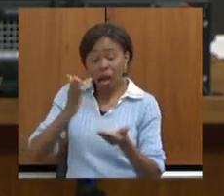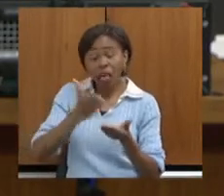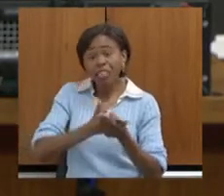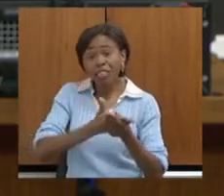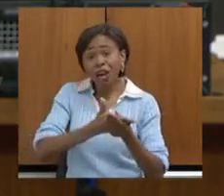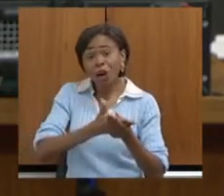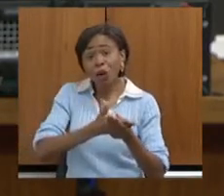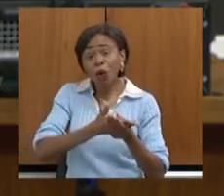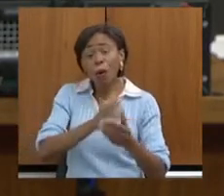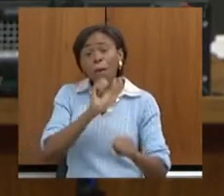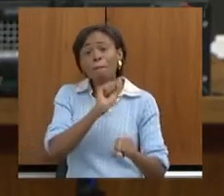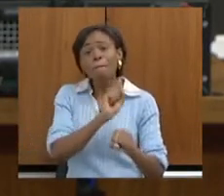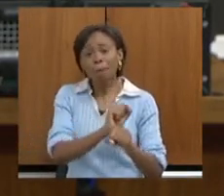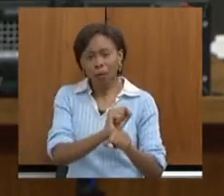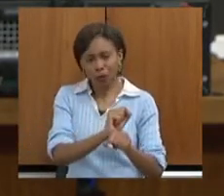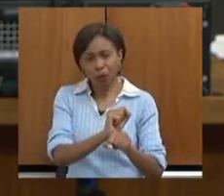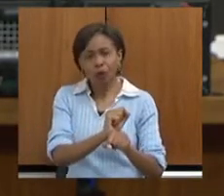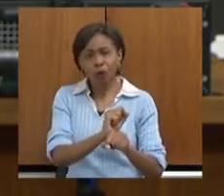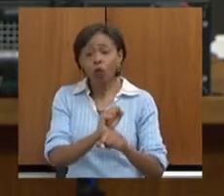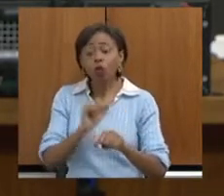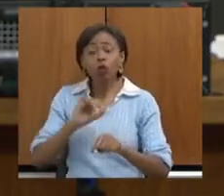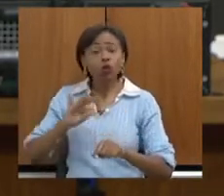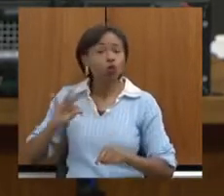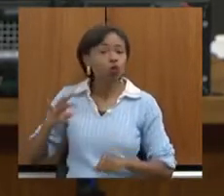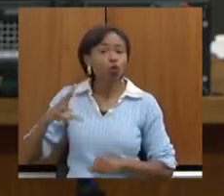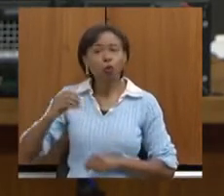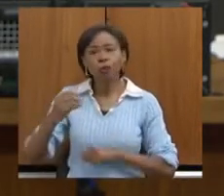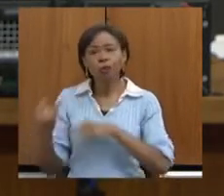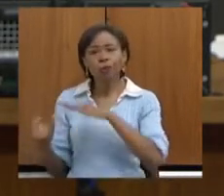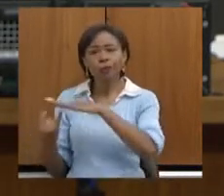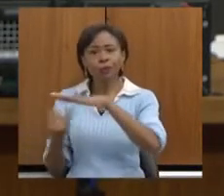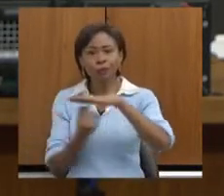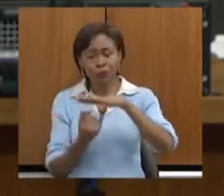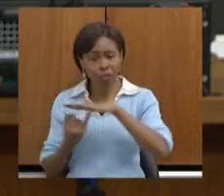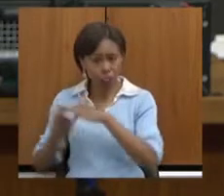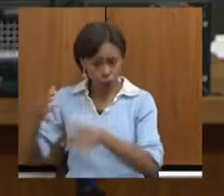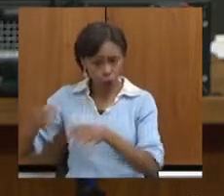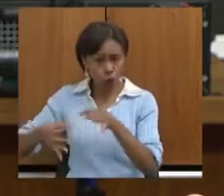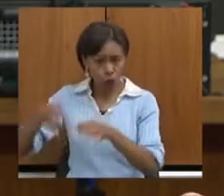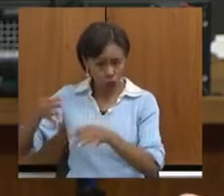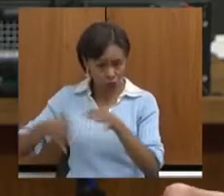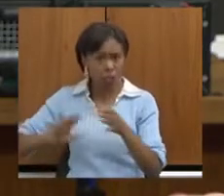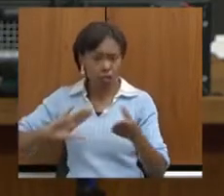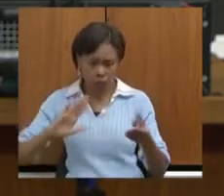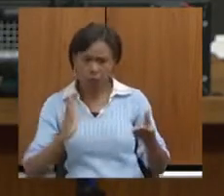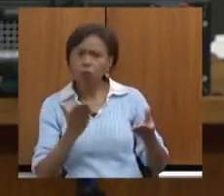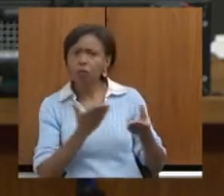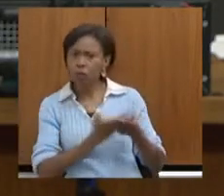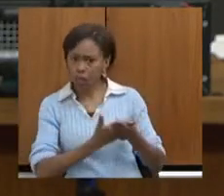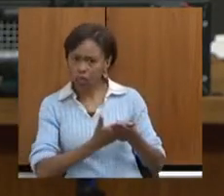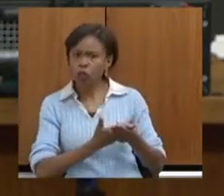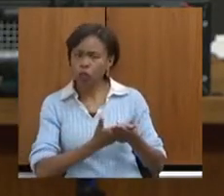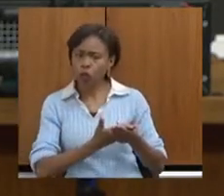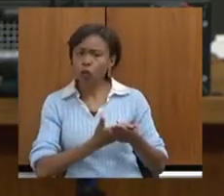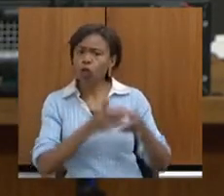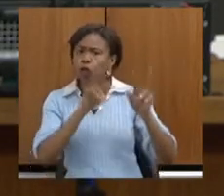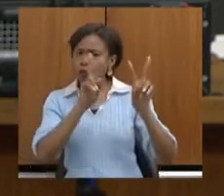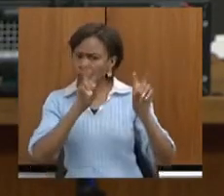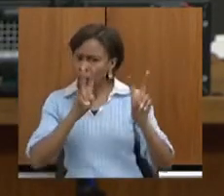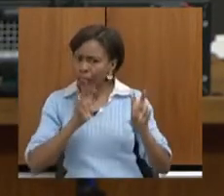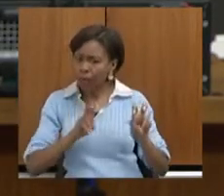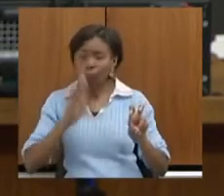suspensas todas as instituições de Justiça tem se manifestado judicial o Neno usa eixos prioritários